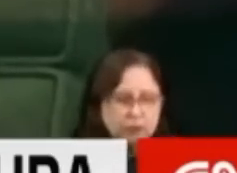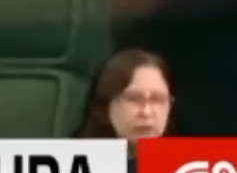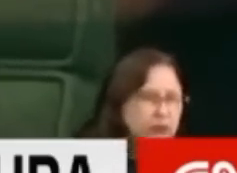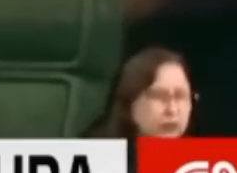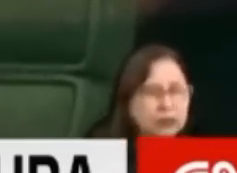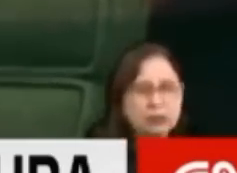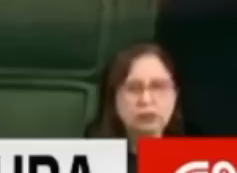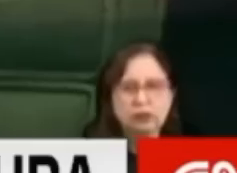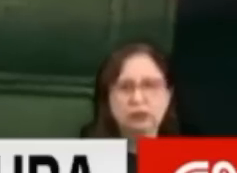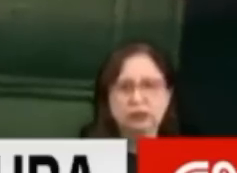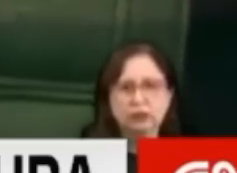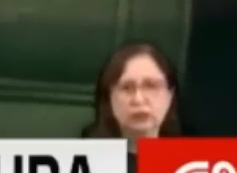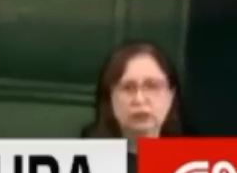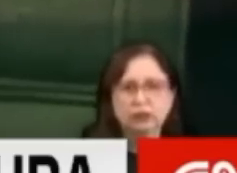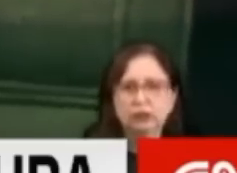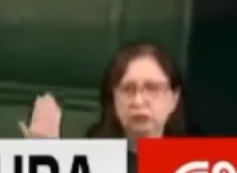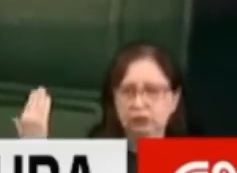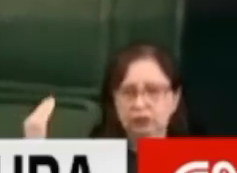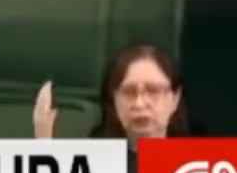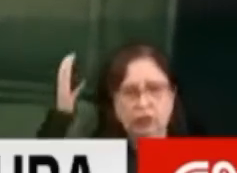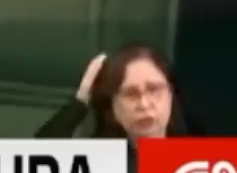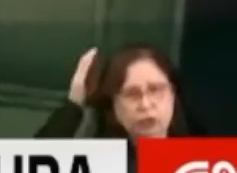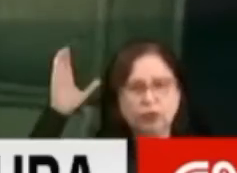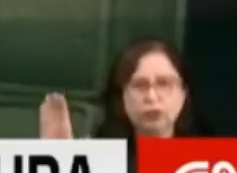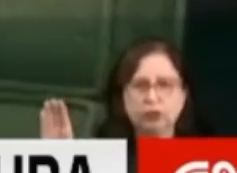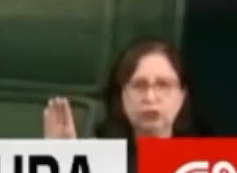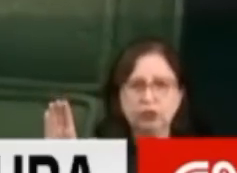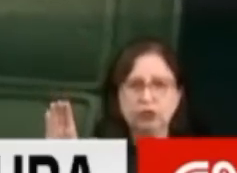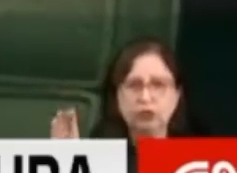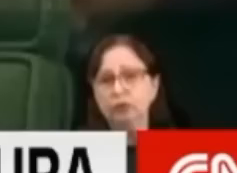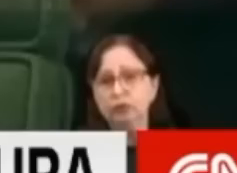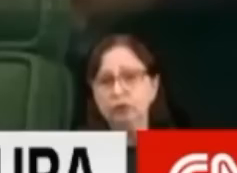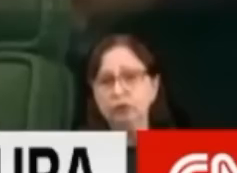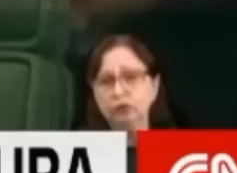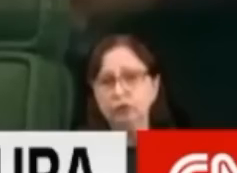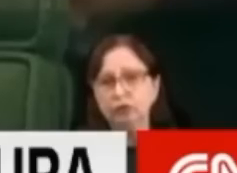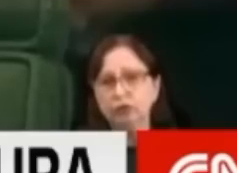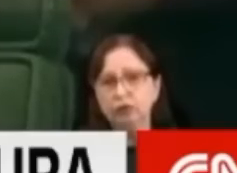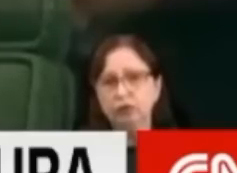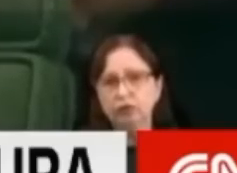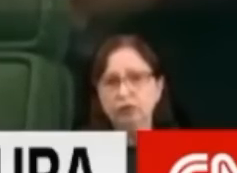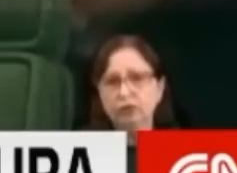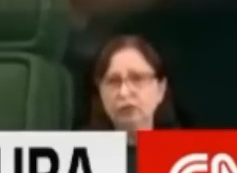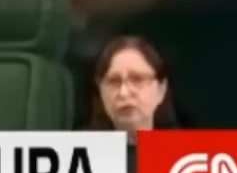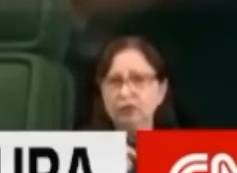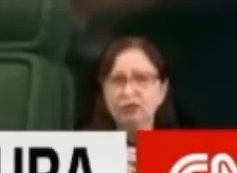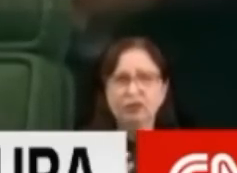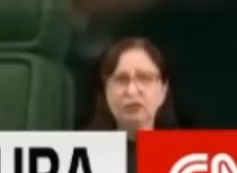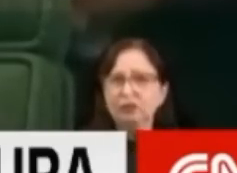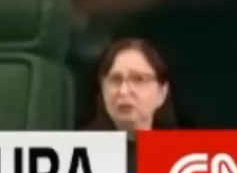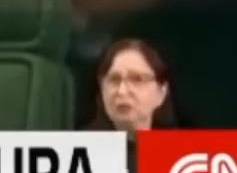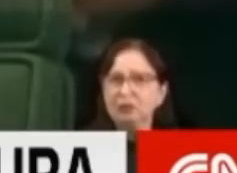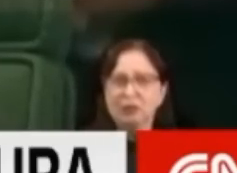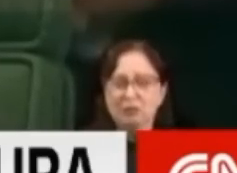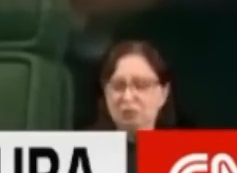eram soltas mesmo Joaquim liberados depois de conversar coisa de pervertidos